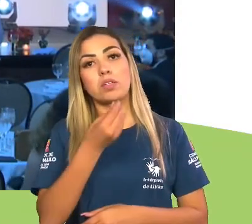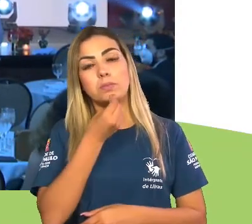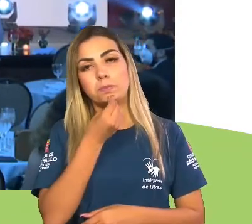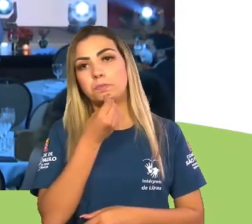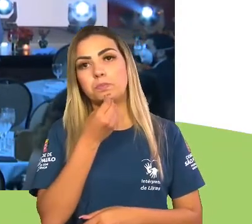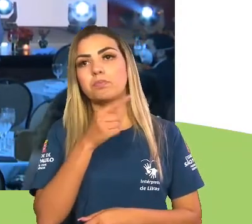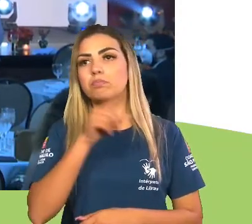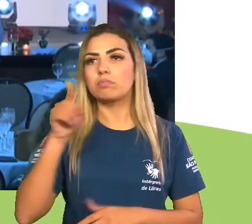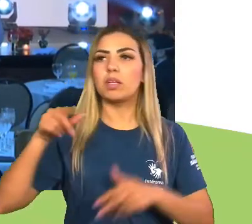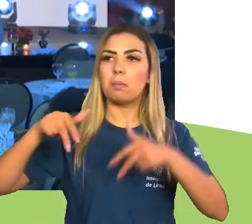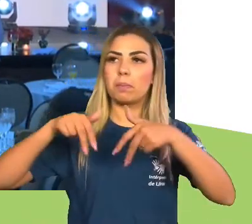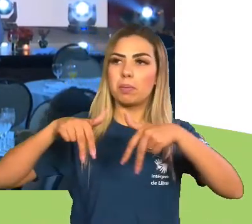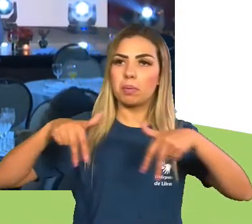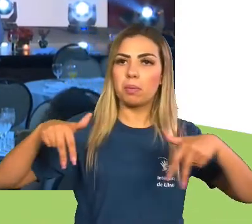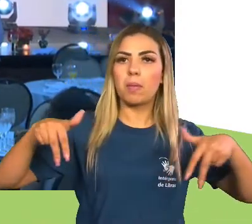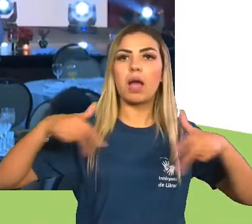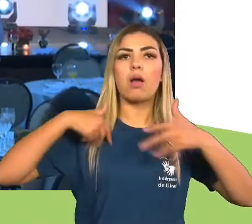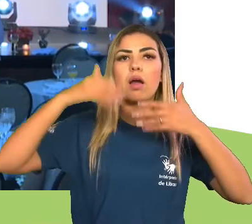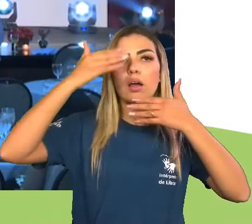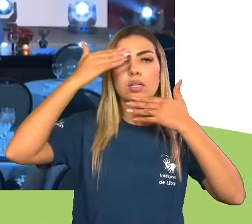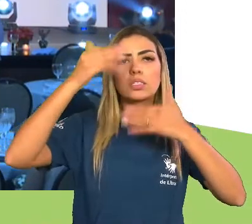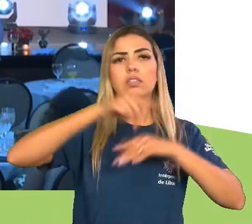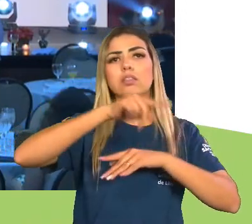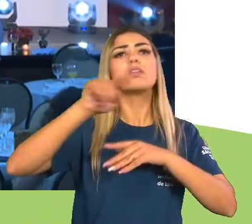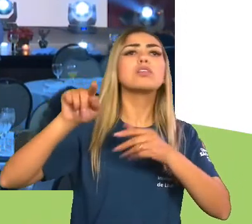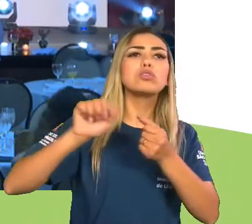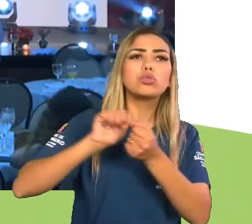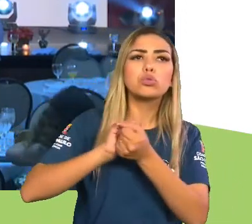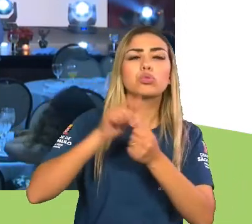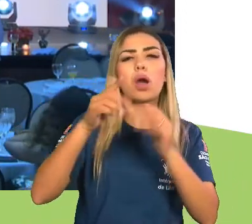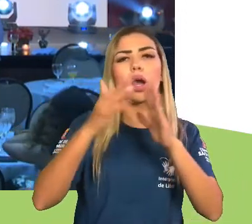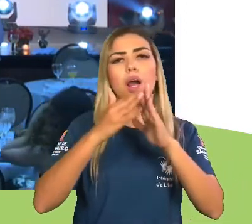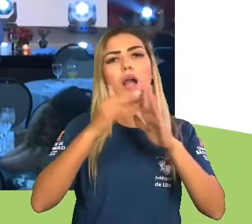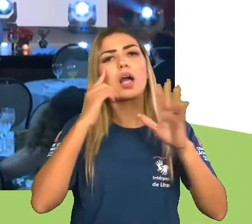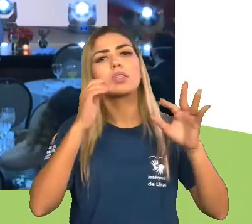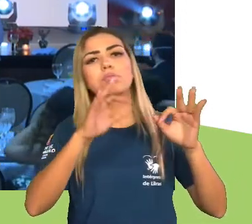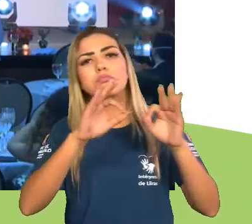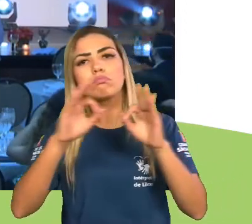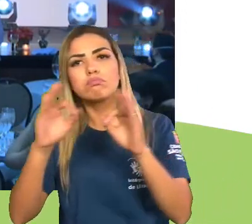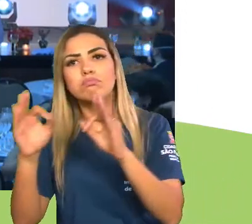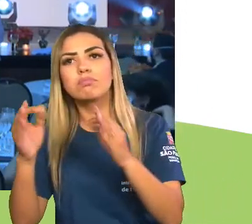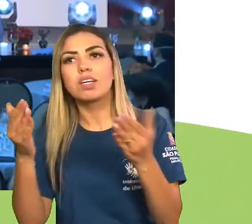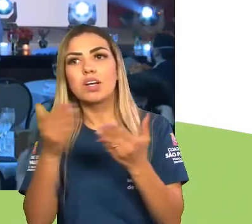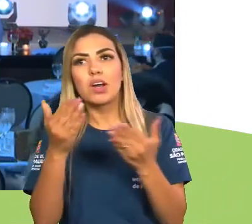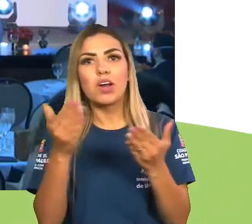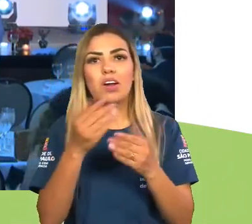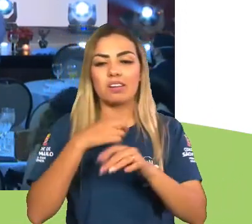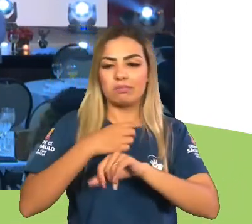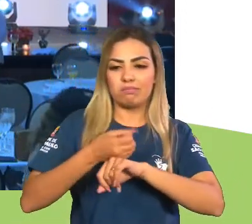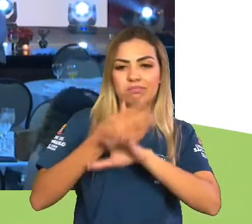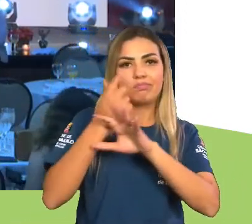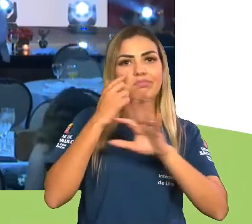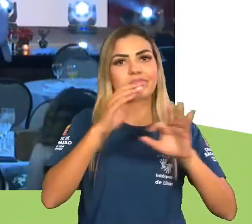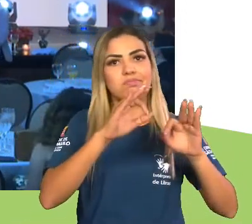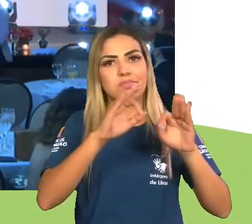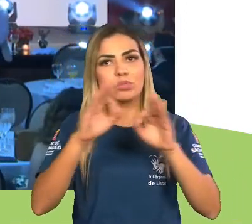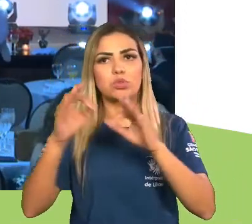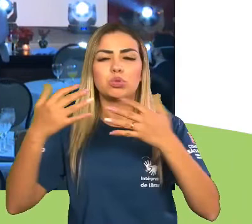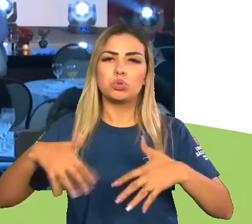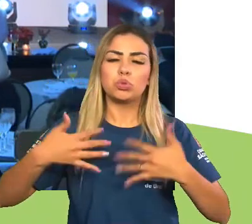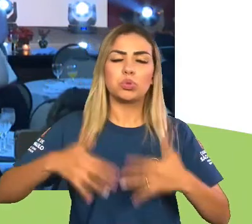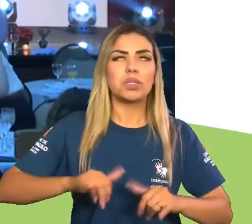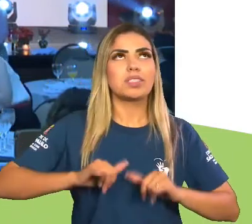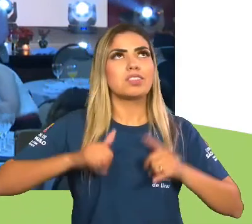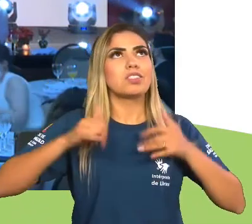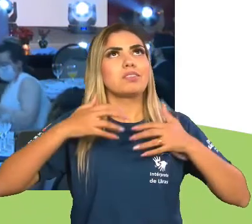está subindo para agradecer a todo mundo que acompanhou a gente de casa, que ficou com a gente durante essa transmissão, esse monte de energia